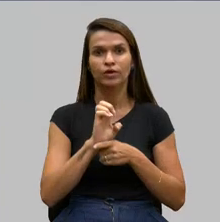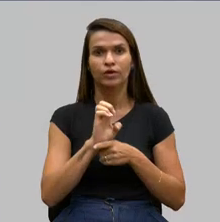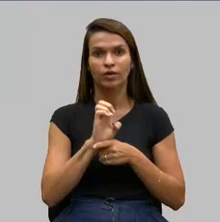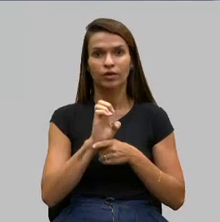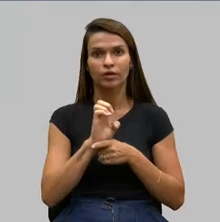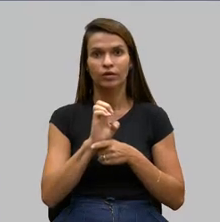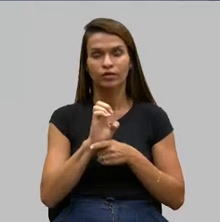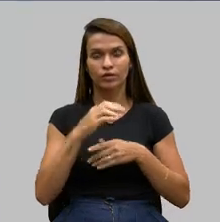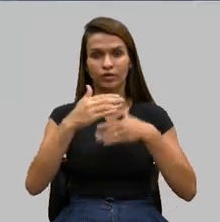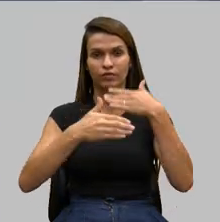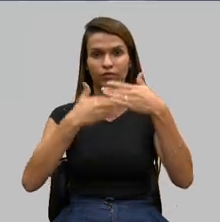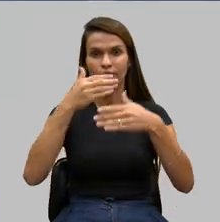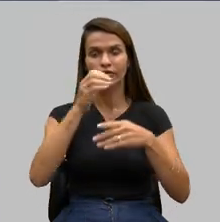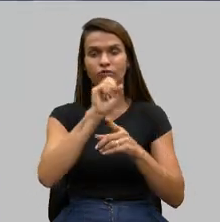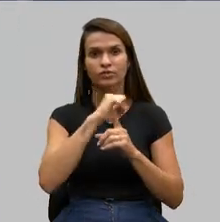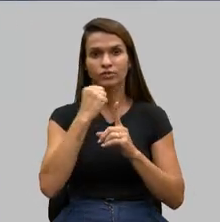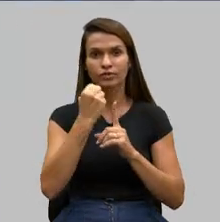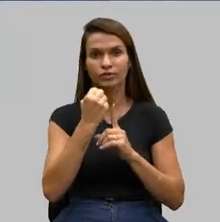Desenvolvimento